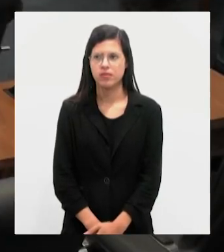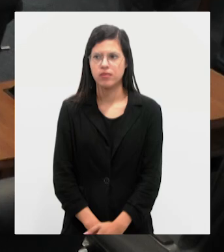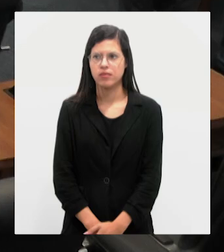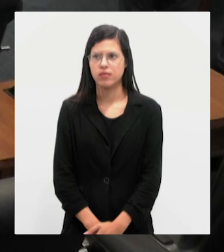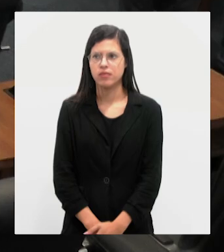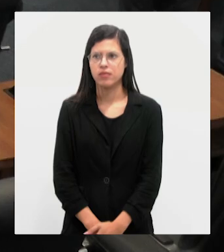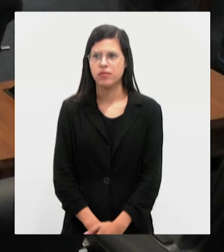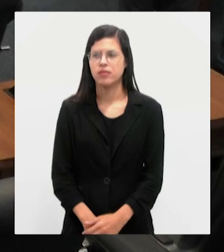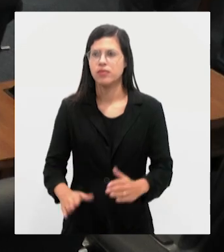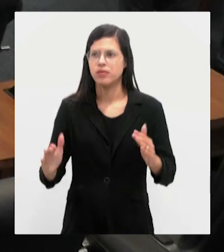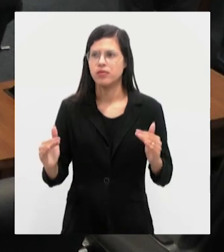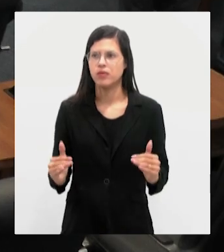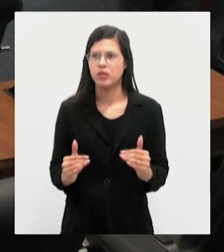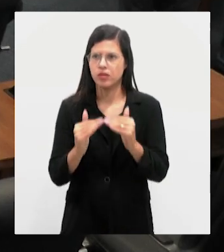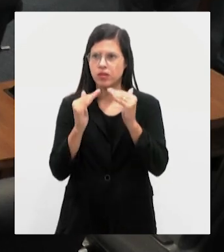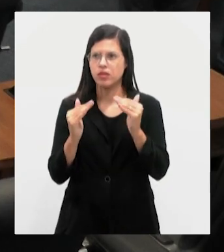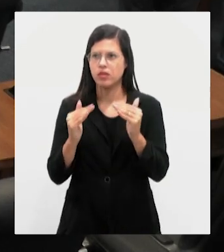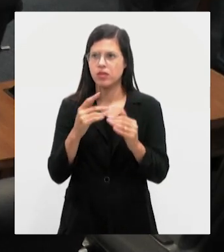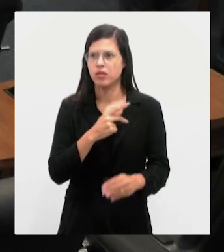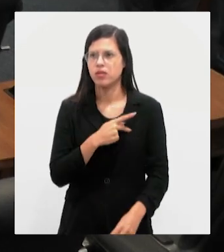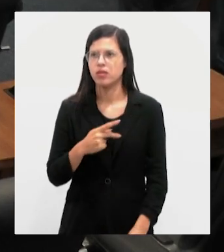Favorável, senhor presidente.